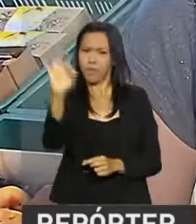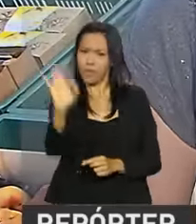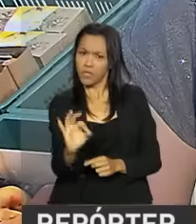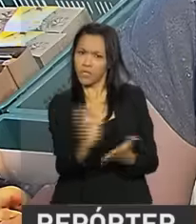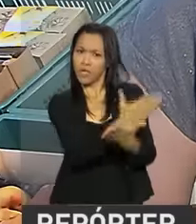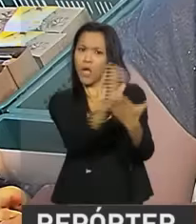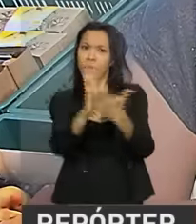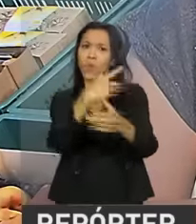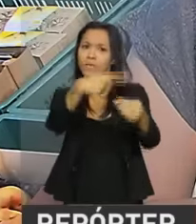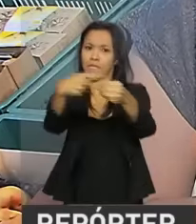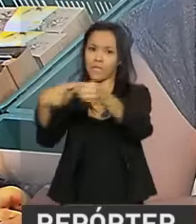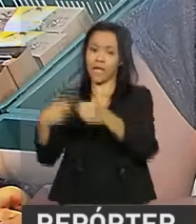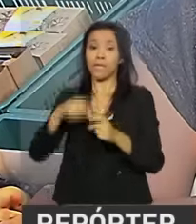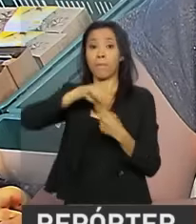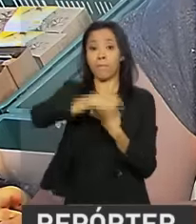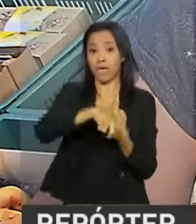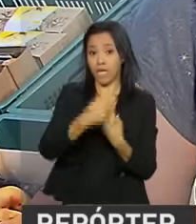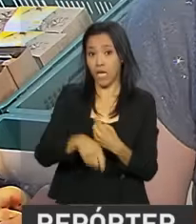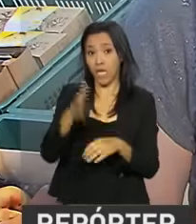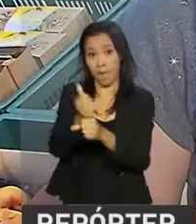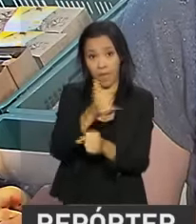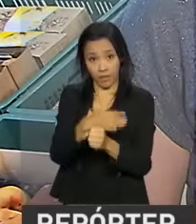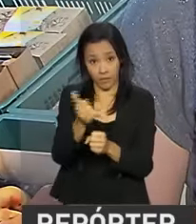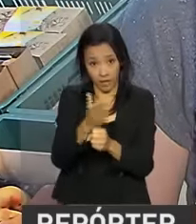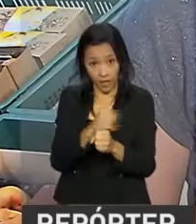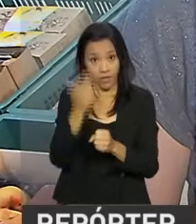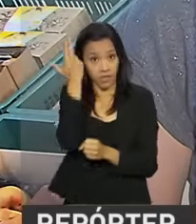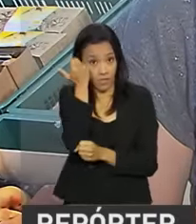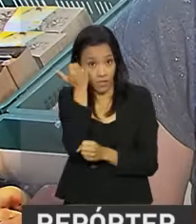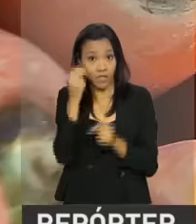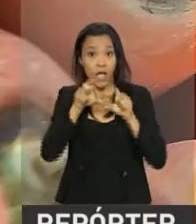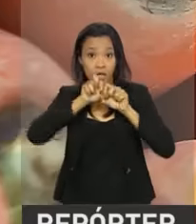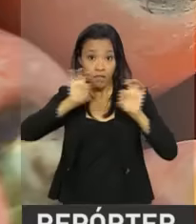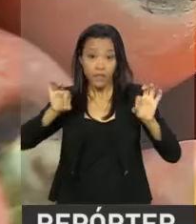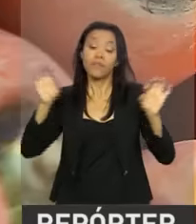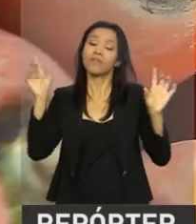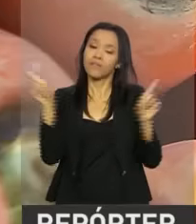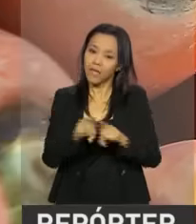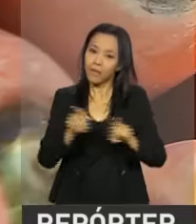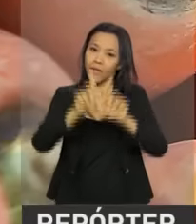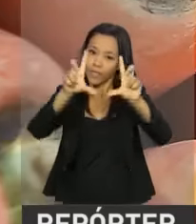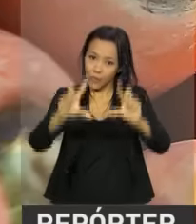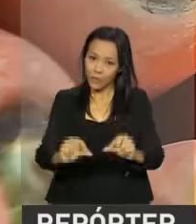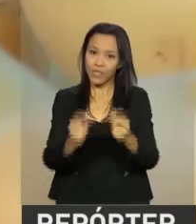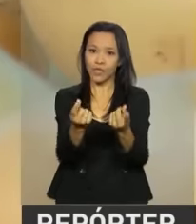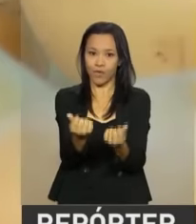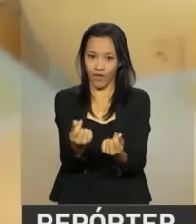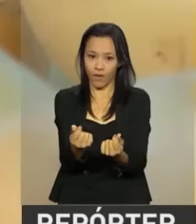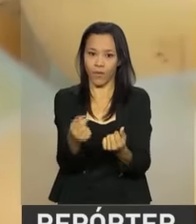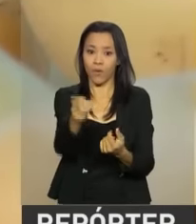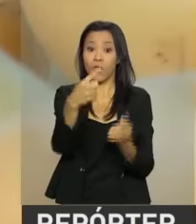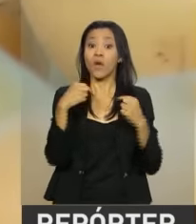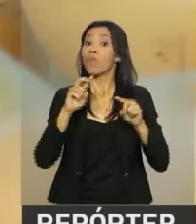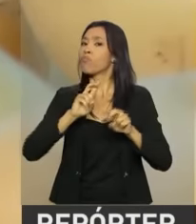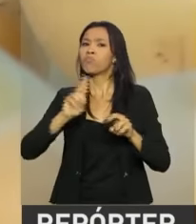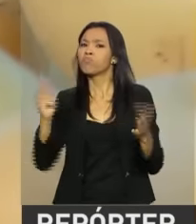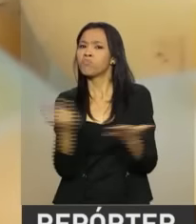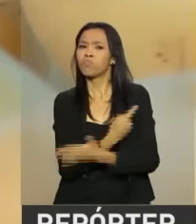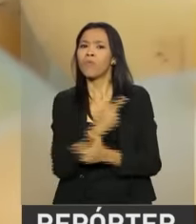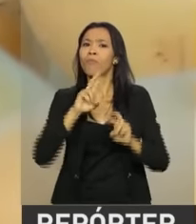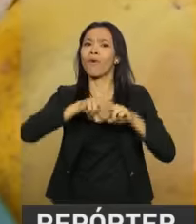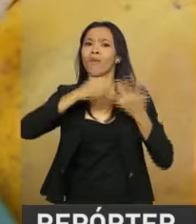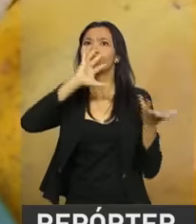algumas cidades. Banana, batata e cenoura também tiveram redução nos preços. O clima é o principal responsável pela melhora nos custos